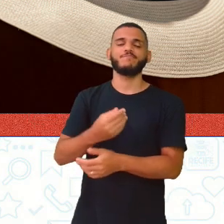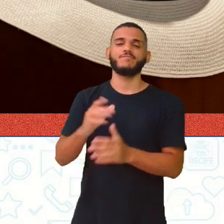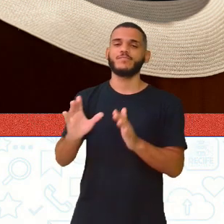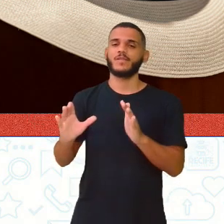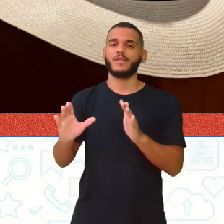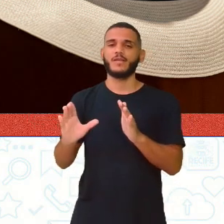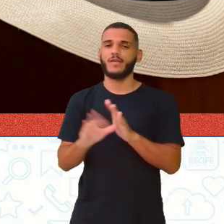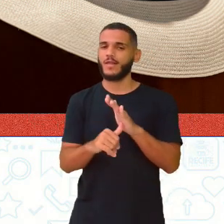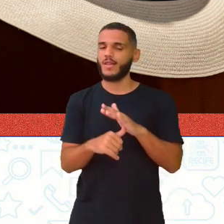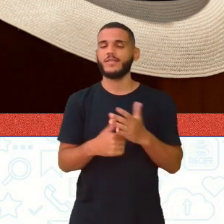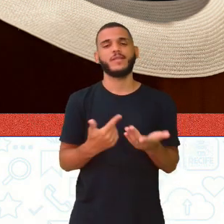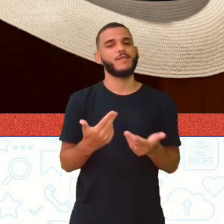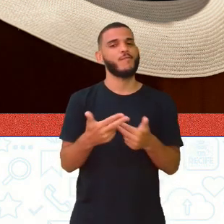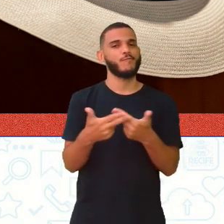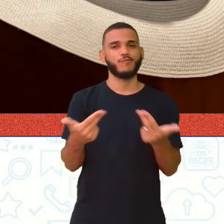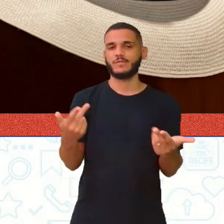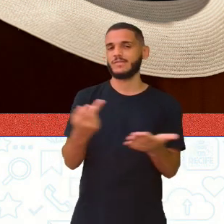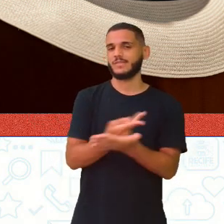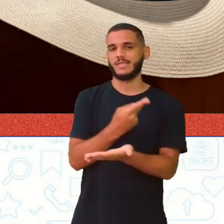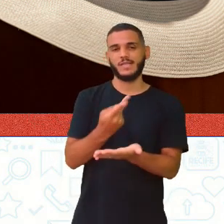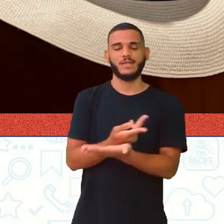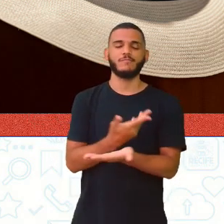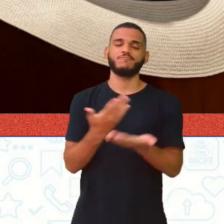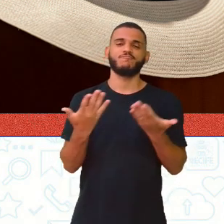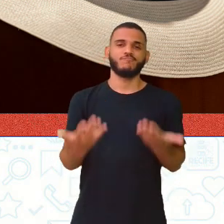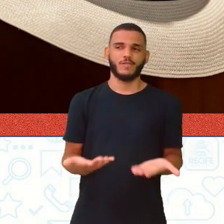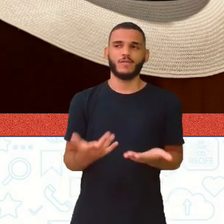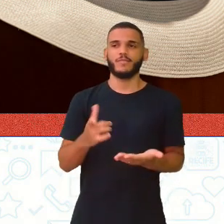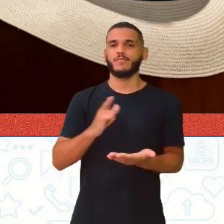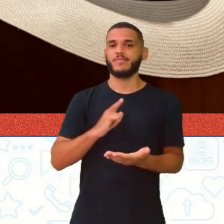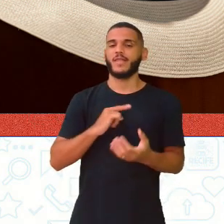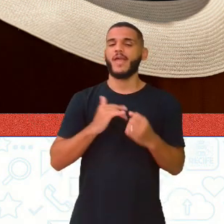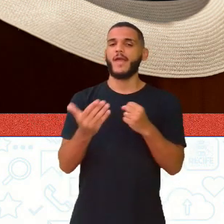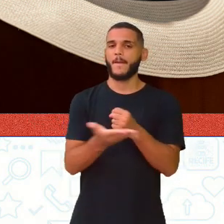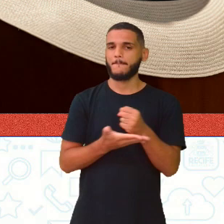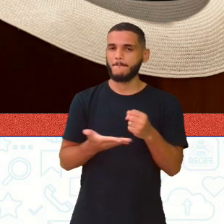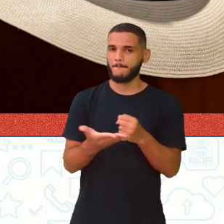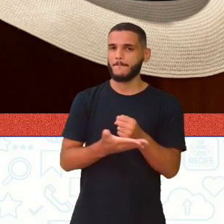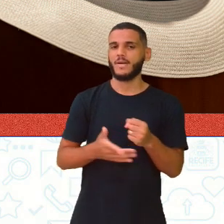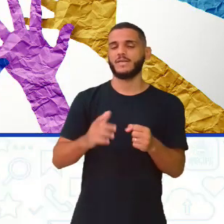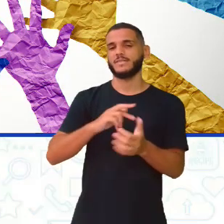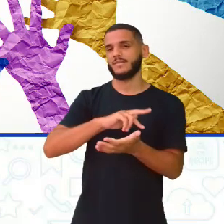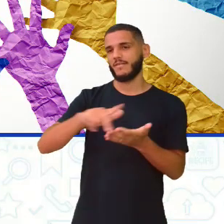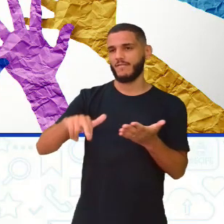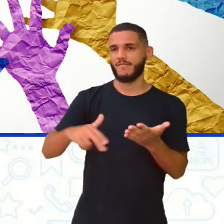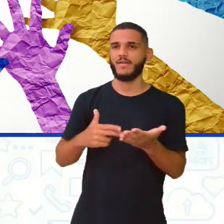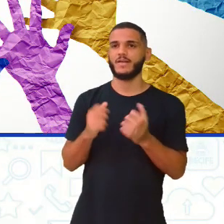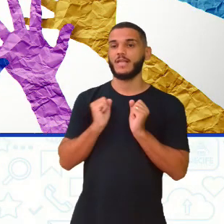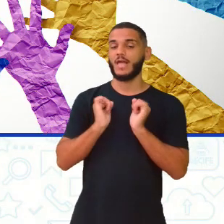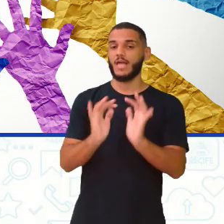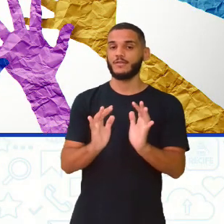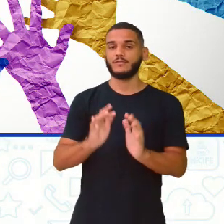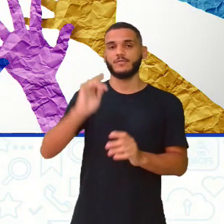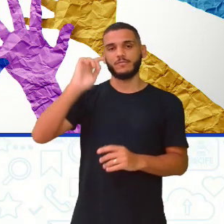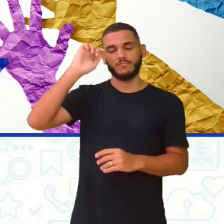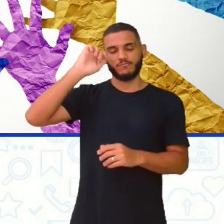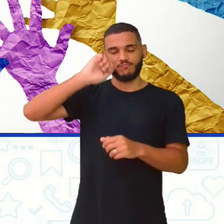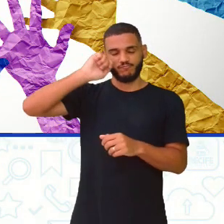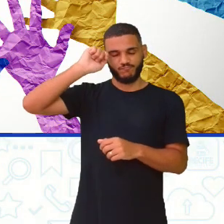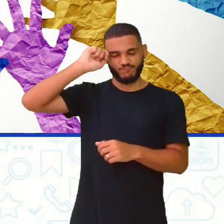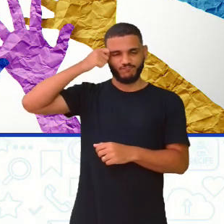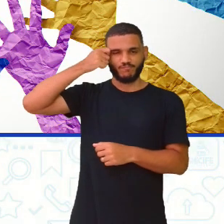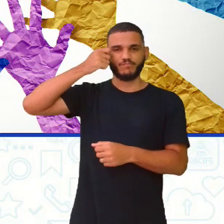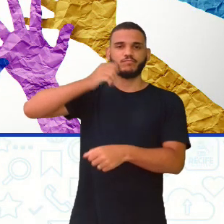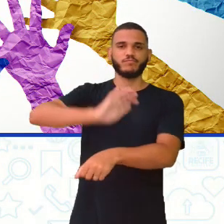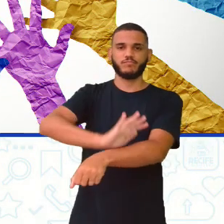é muito complicado, porque ainda fundamenta diversas ações racistas, tá? E aí, a gente já falou, né?